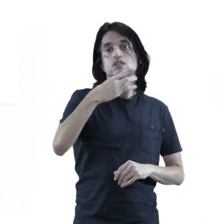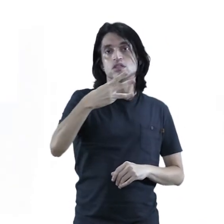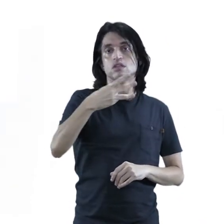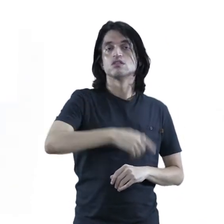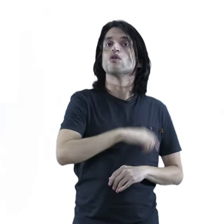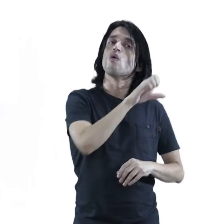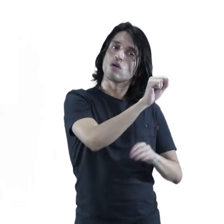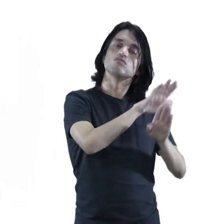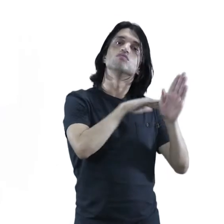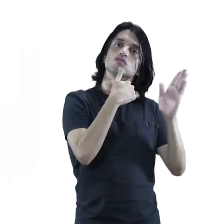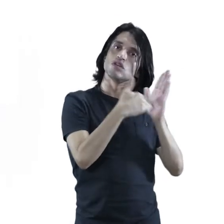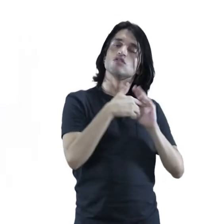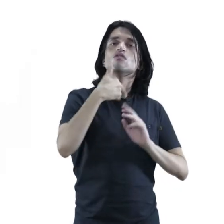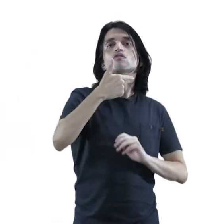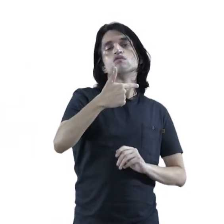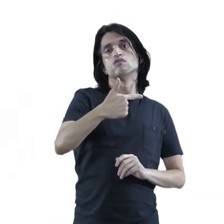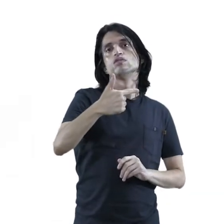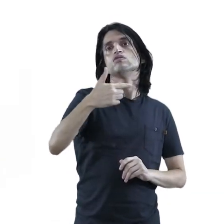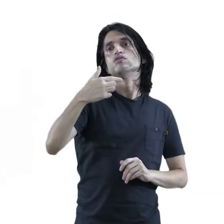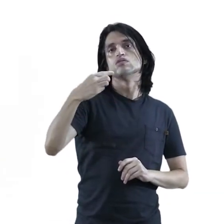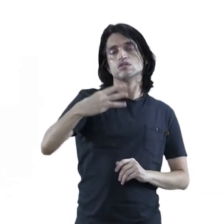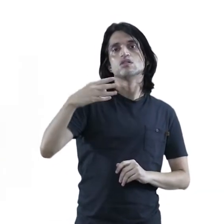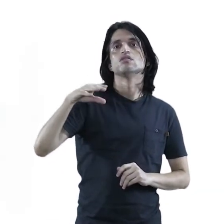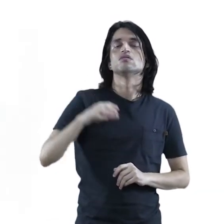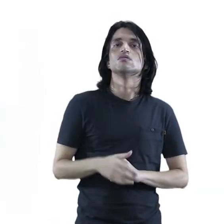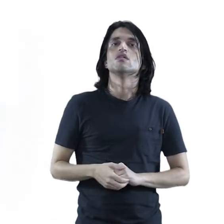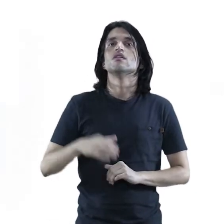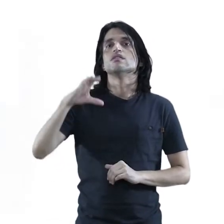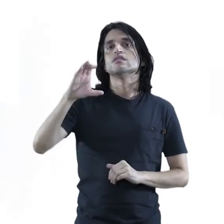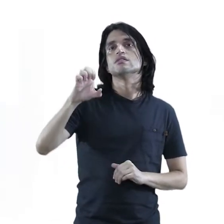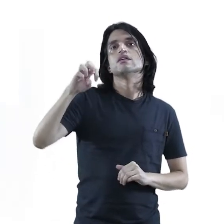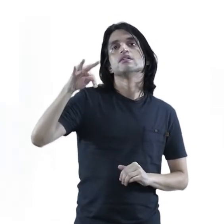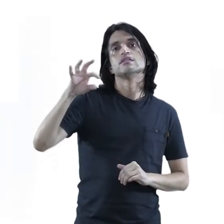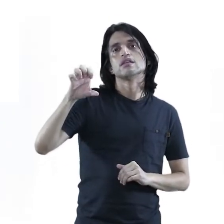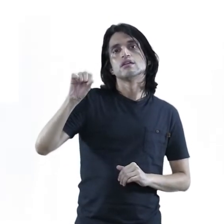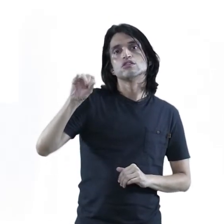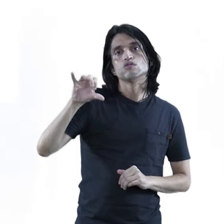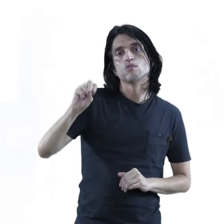décimos; 8,23, 8 inteiros e 23 centésimos;